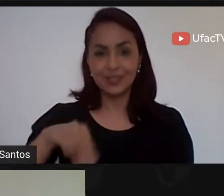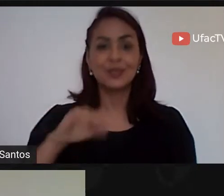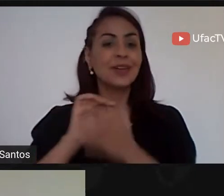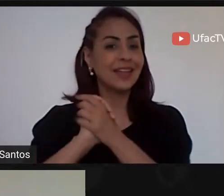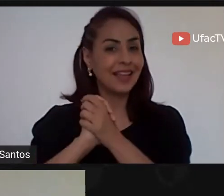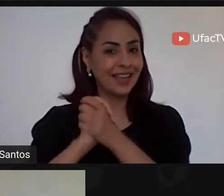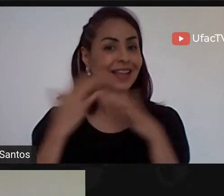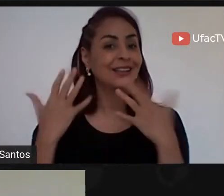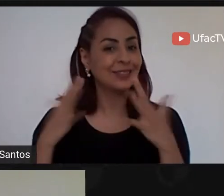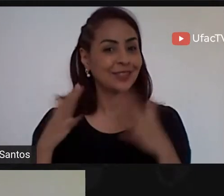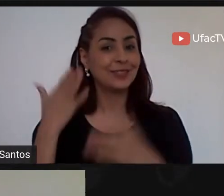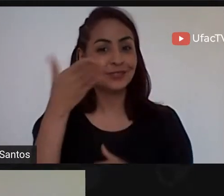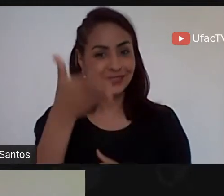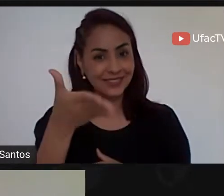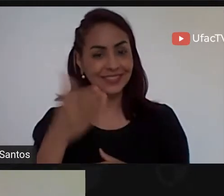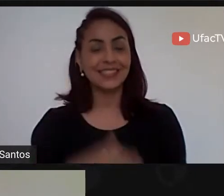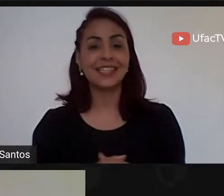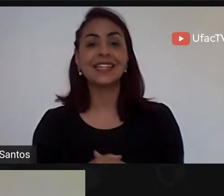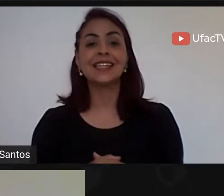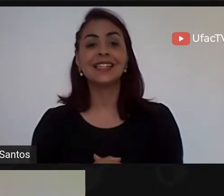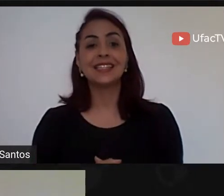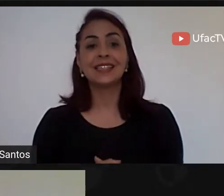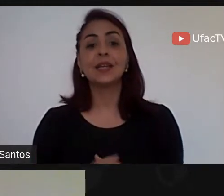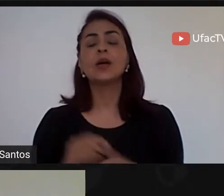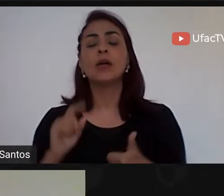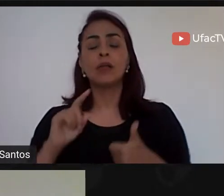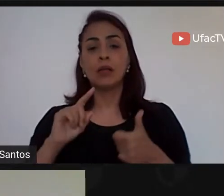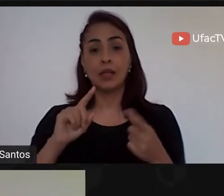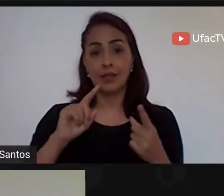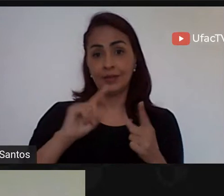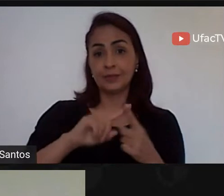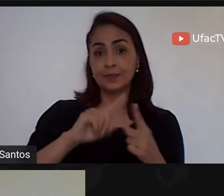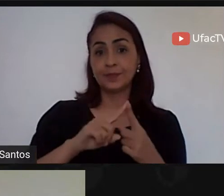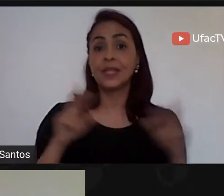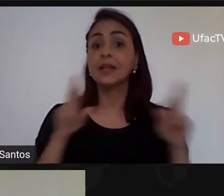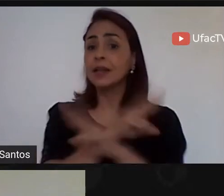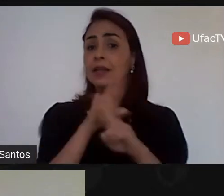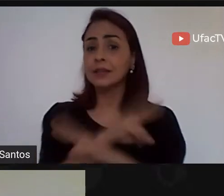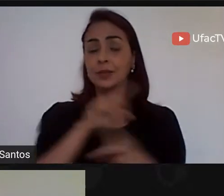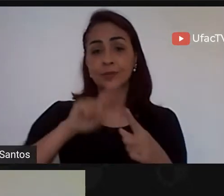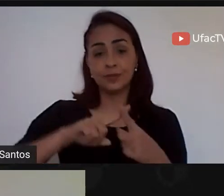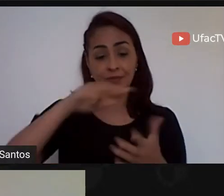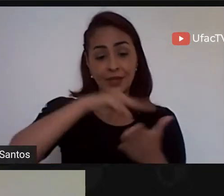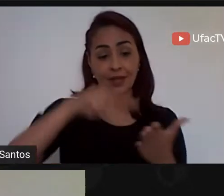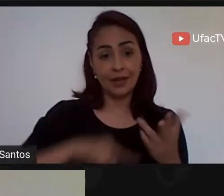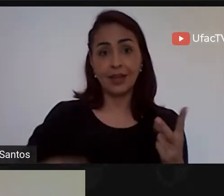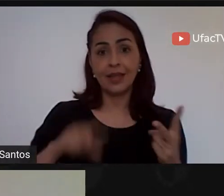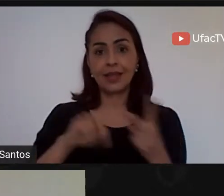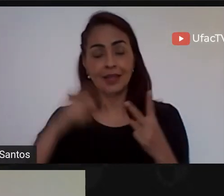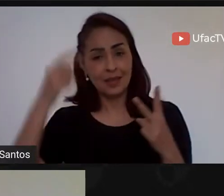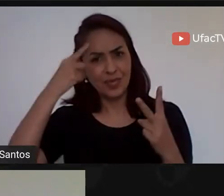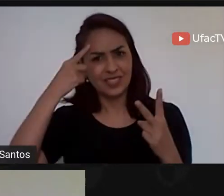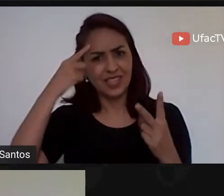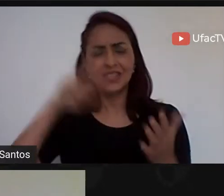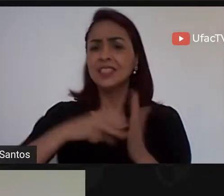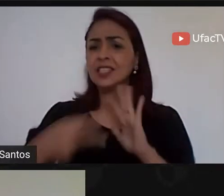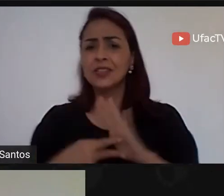nesse sentido, né, essa relação entre aprender a ler, aprender a pensar muito falaciosa, quem não sabe ler então não pensa?